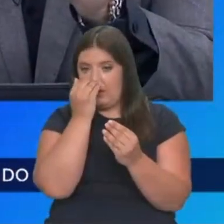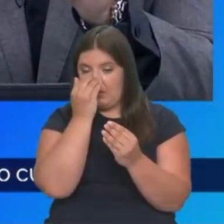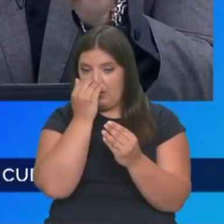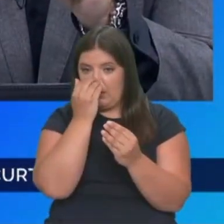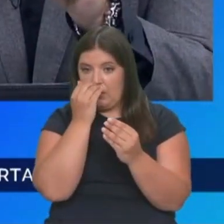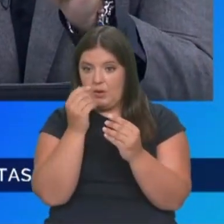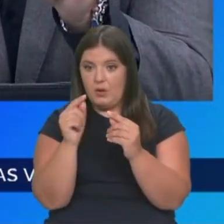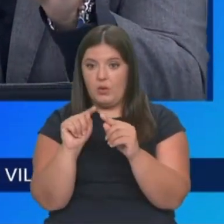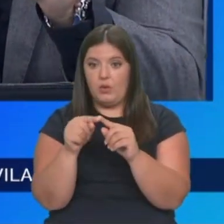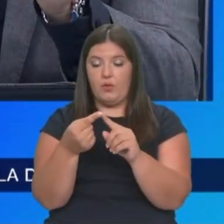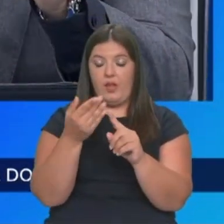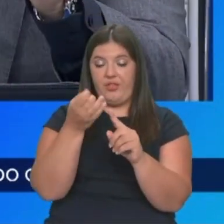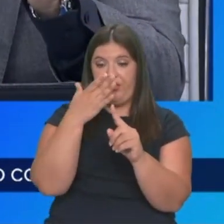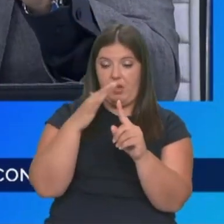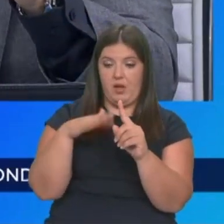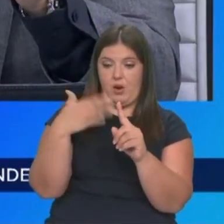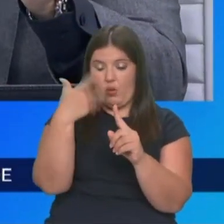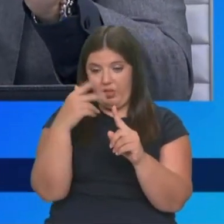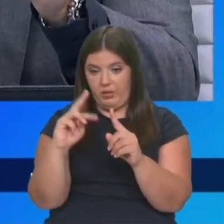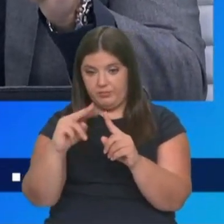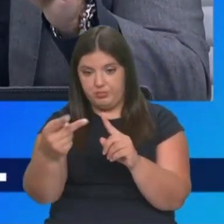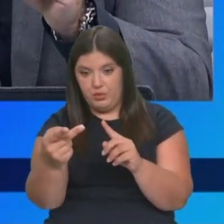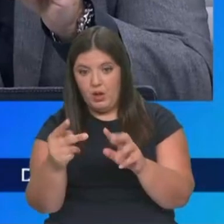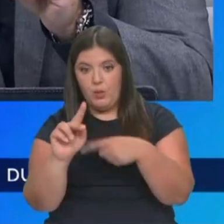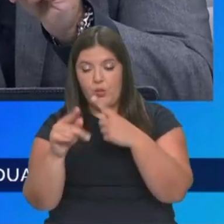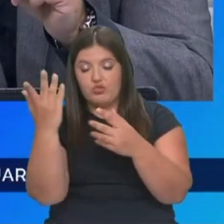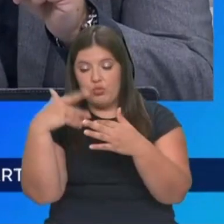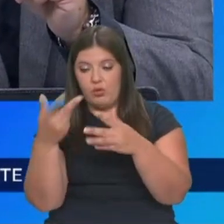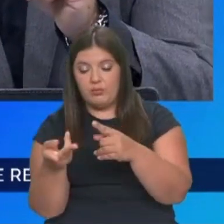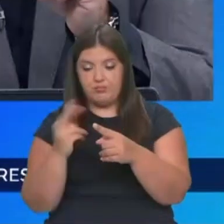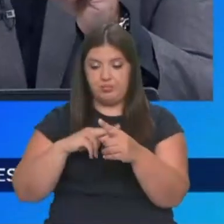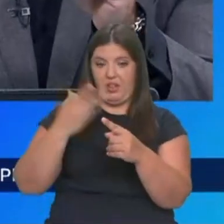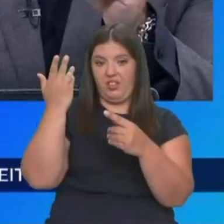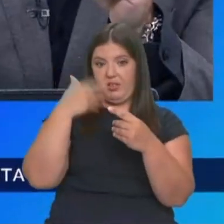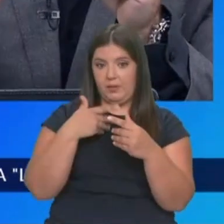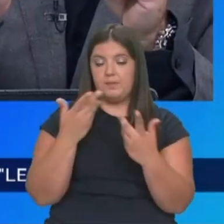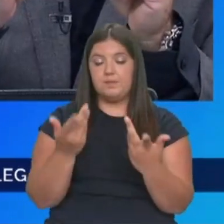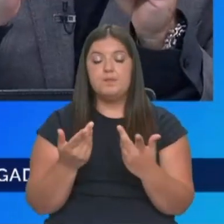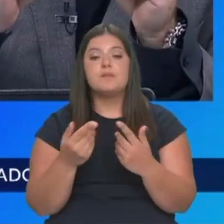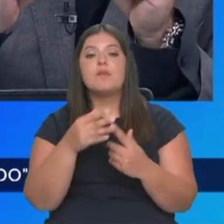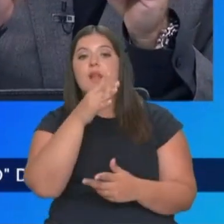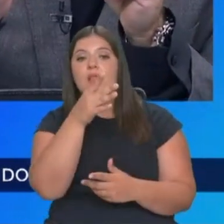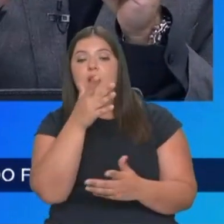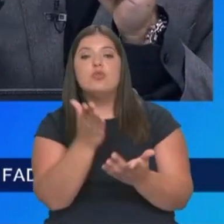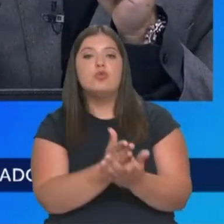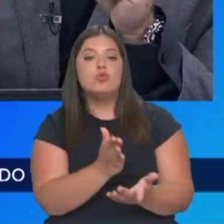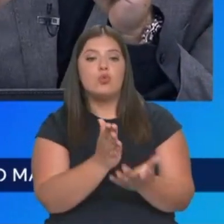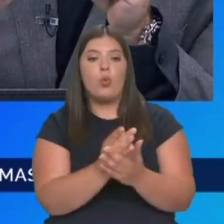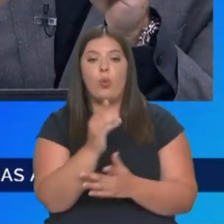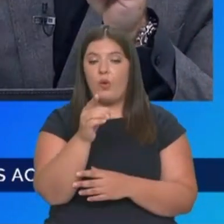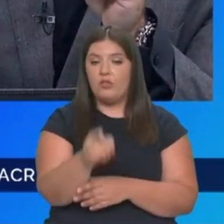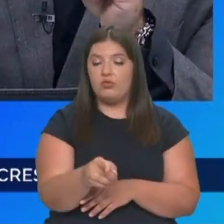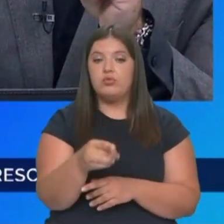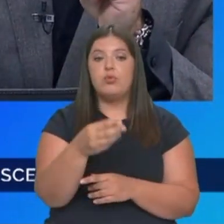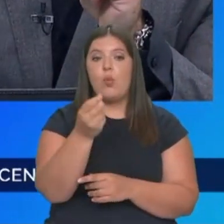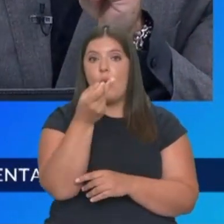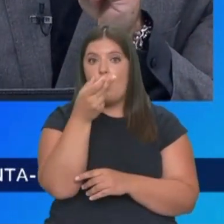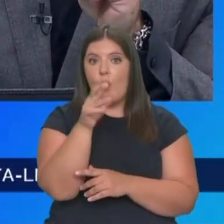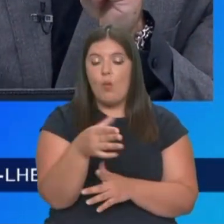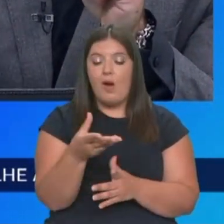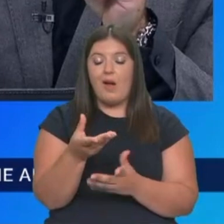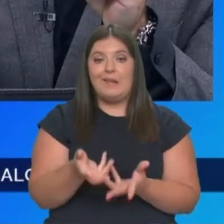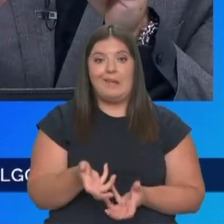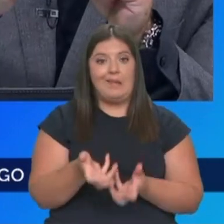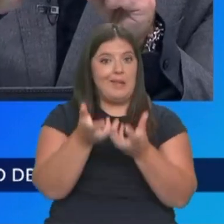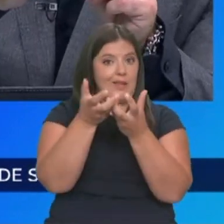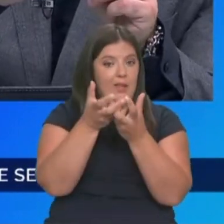que vem do lado diurno para o noturno e depois do lado noturno para o lado diurno. E diz este estudo que O ar quente do